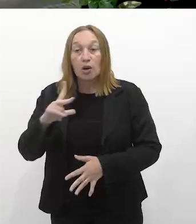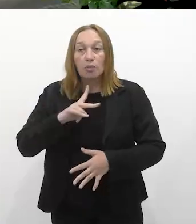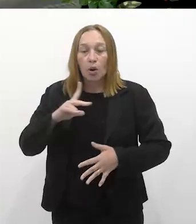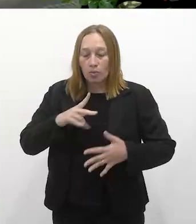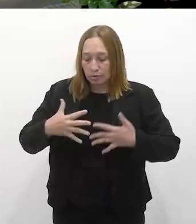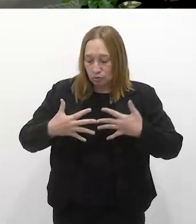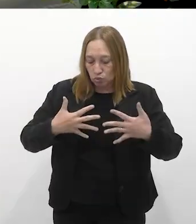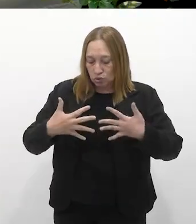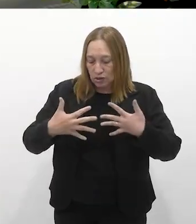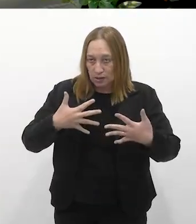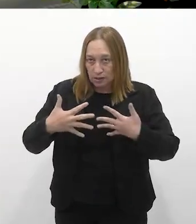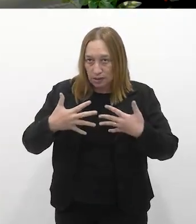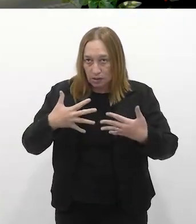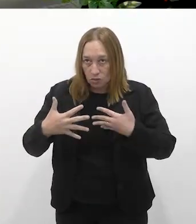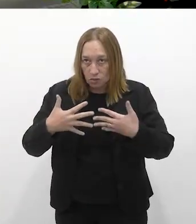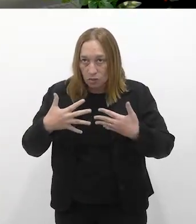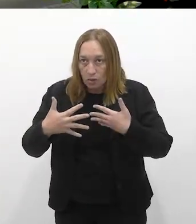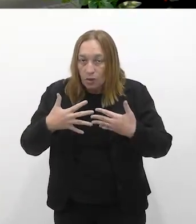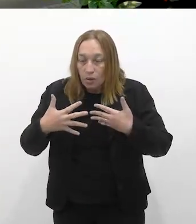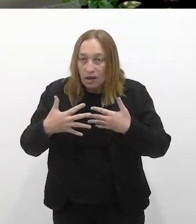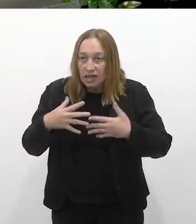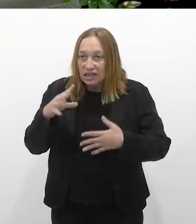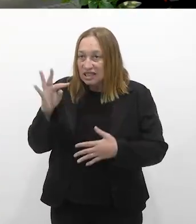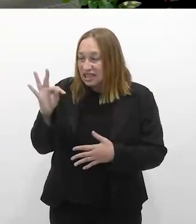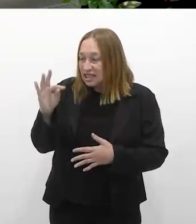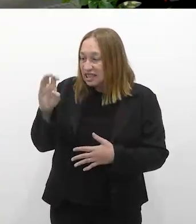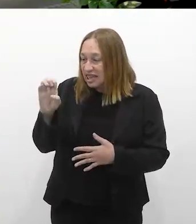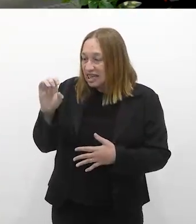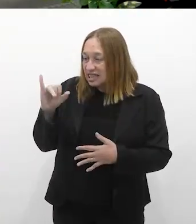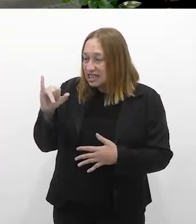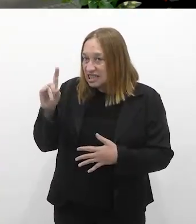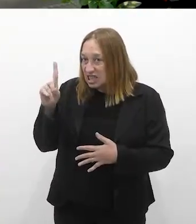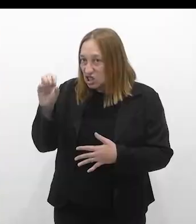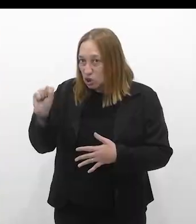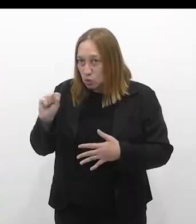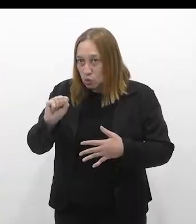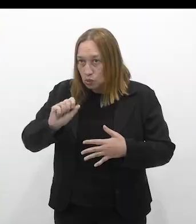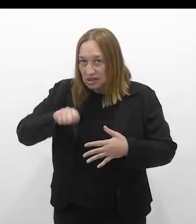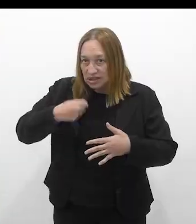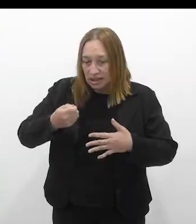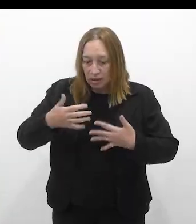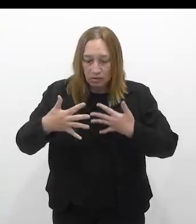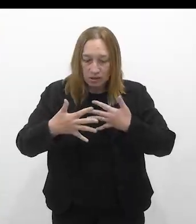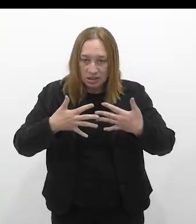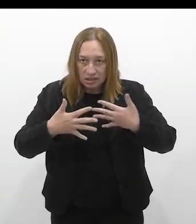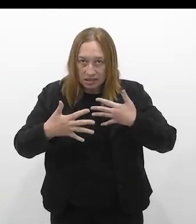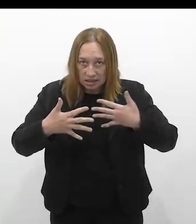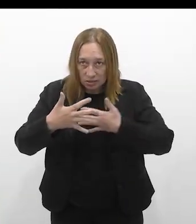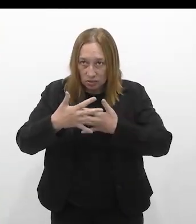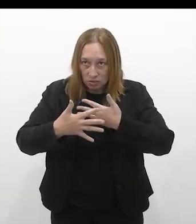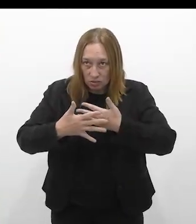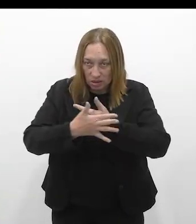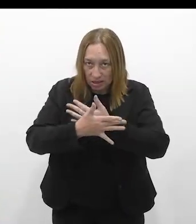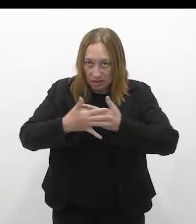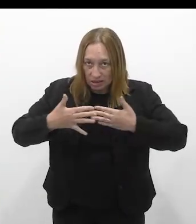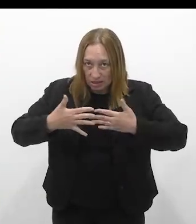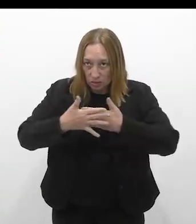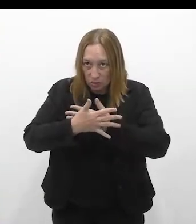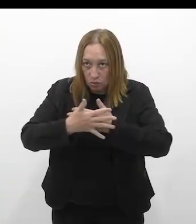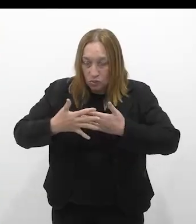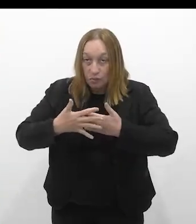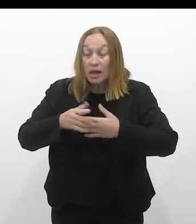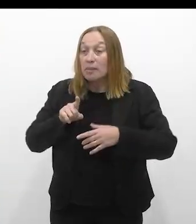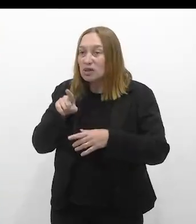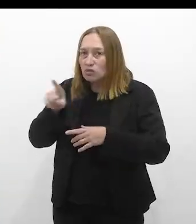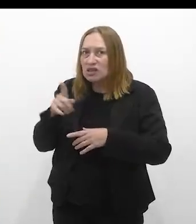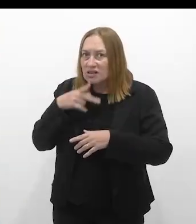próprias do tecido preparado para driblar o sistema imune, porque isso é normal. Muitas fazem isso. Mas,